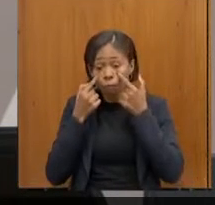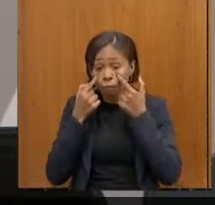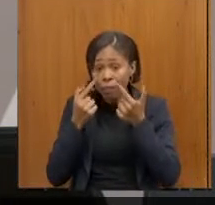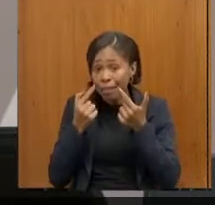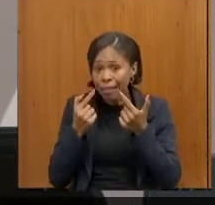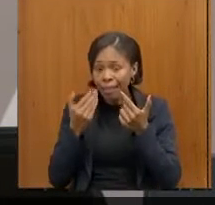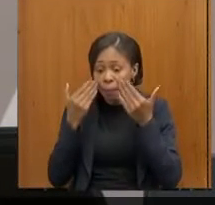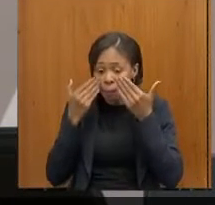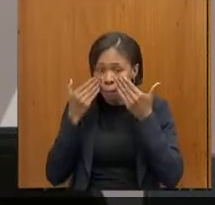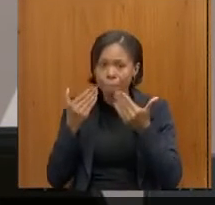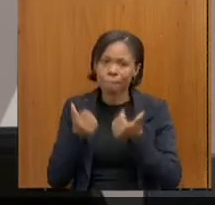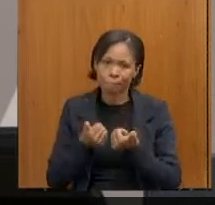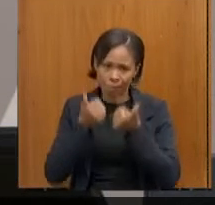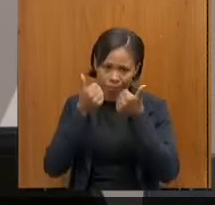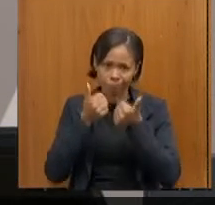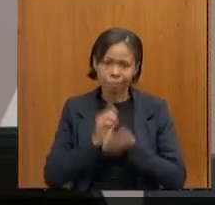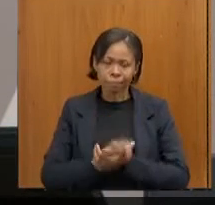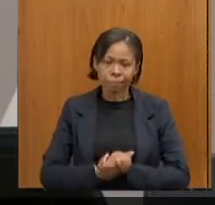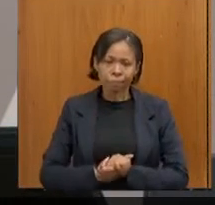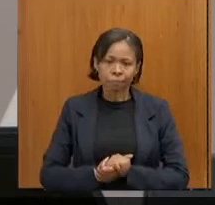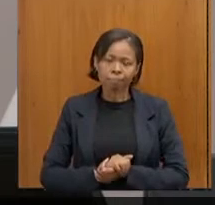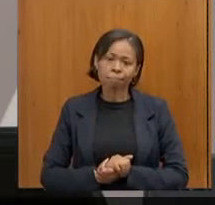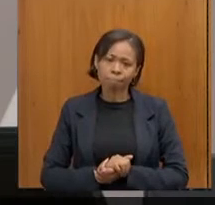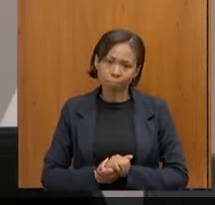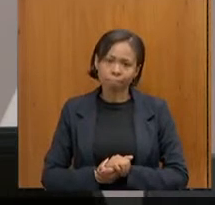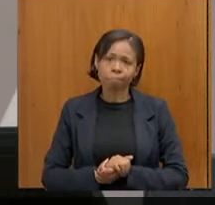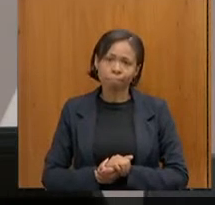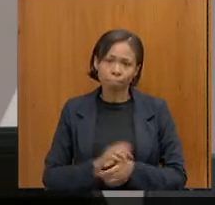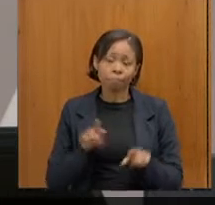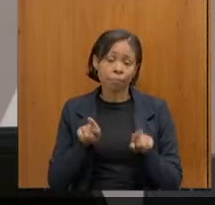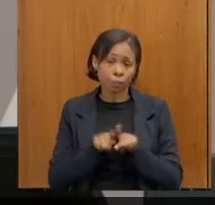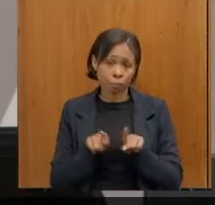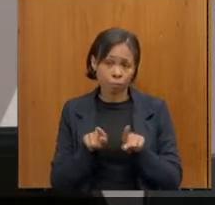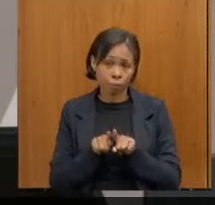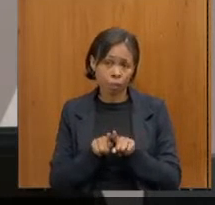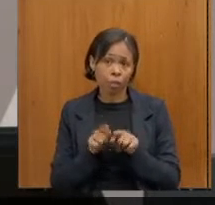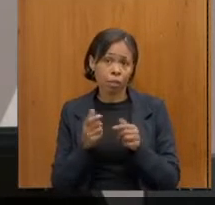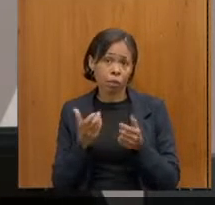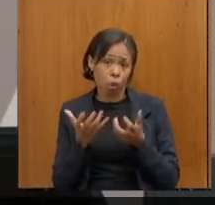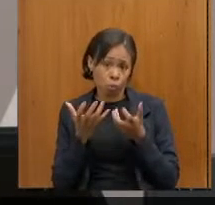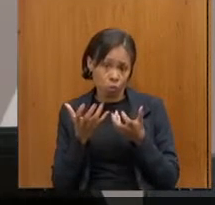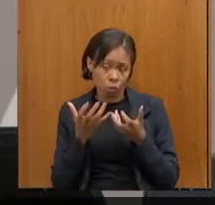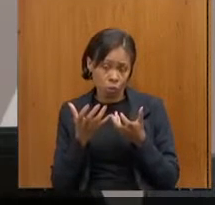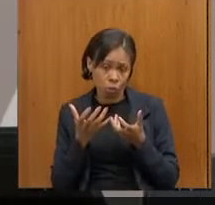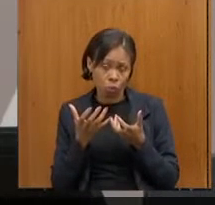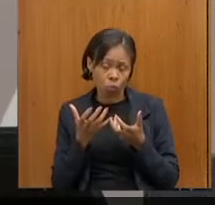melhor gostaria também porque nós estamos com algumas pessoas